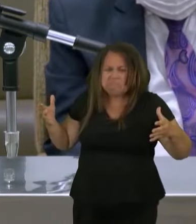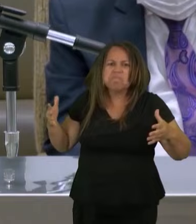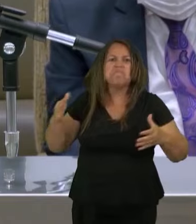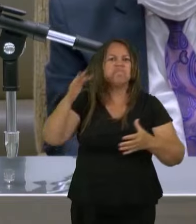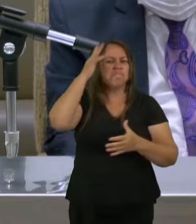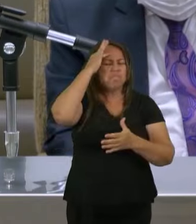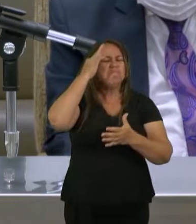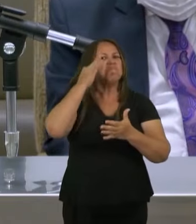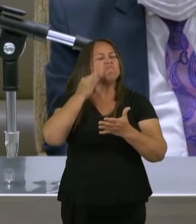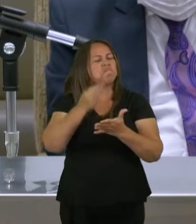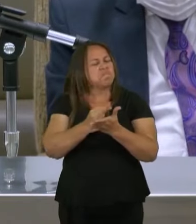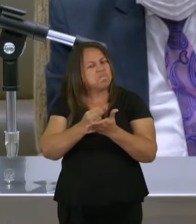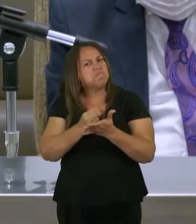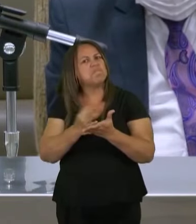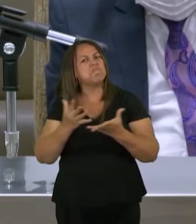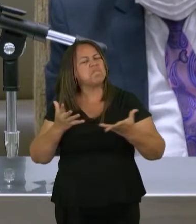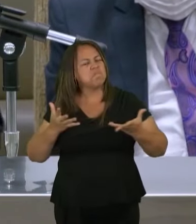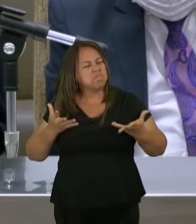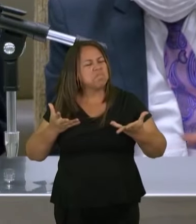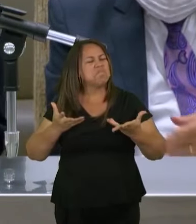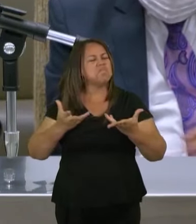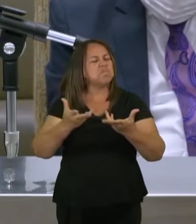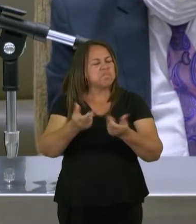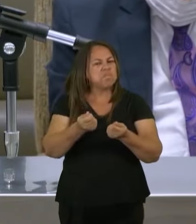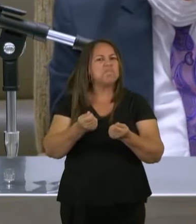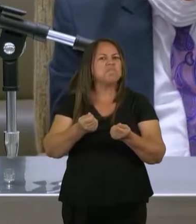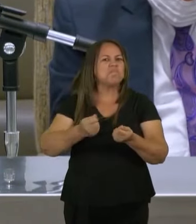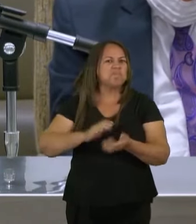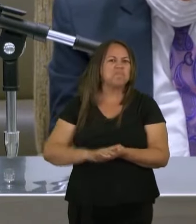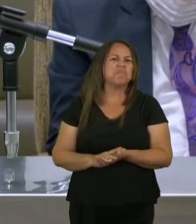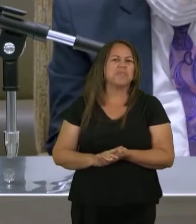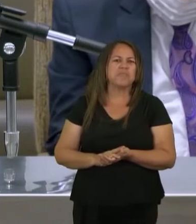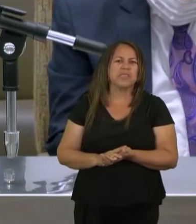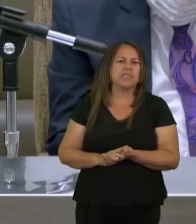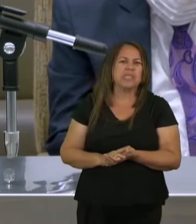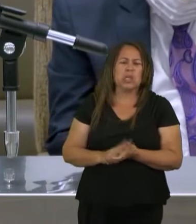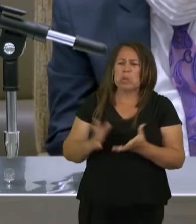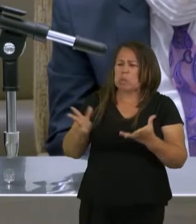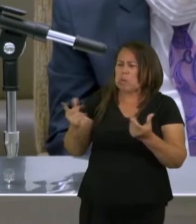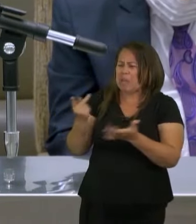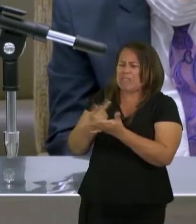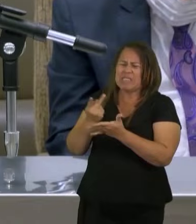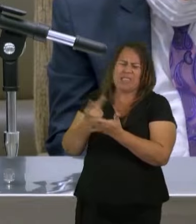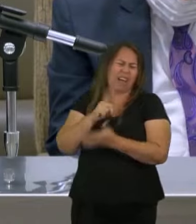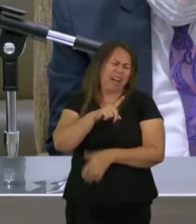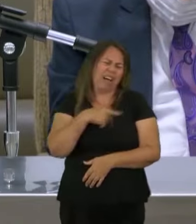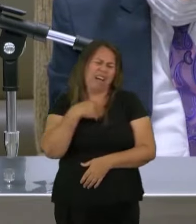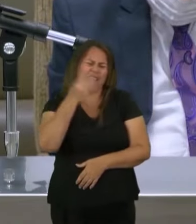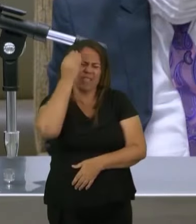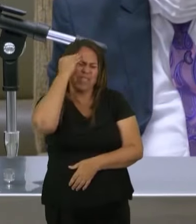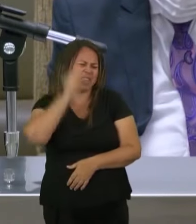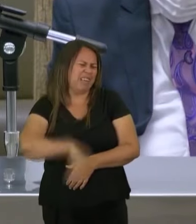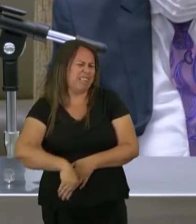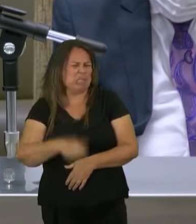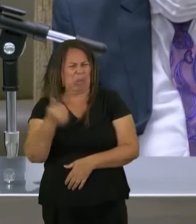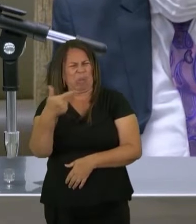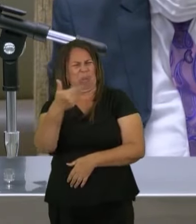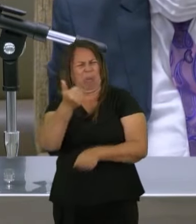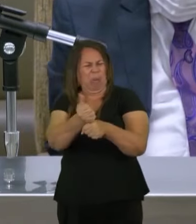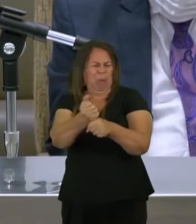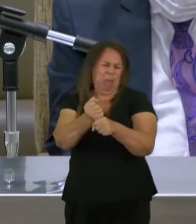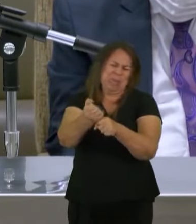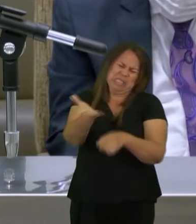fé! Que fé! Tudo ao seu redor dizia: olha, tá, não dá, desiste, é 12 anos